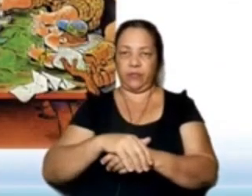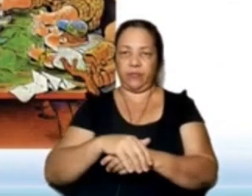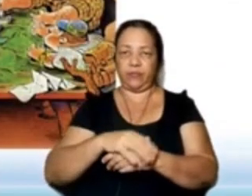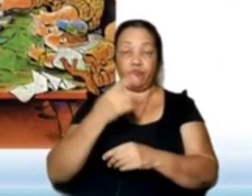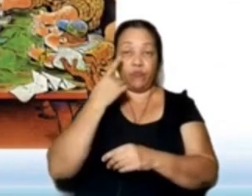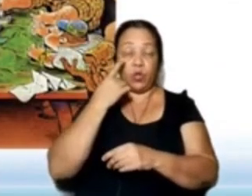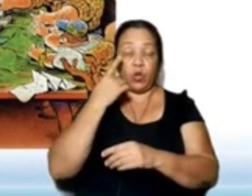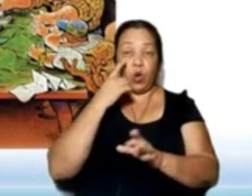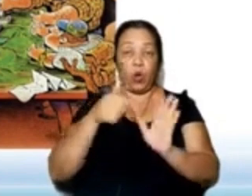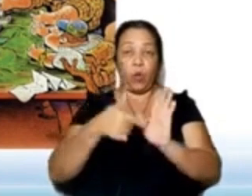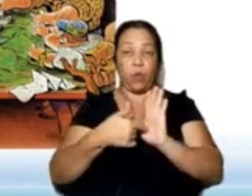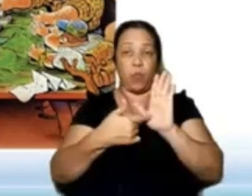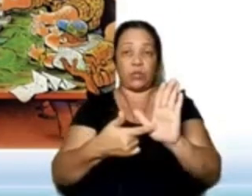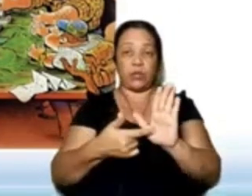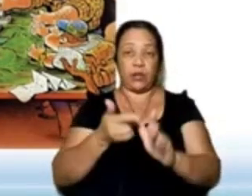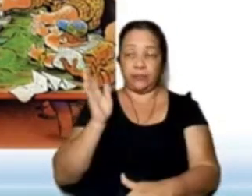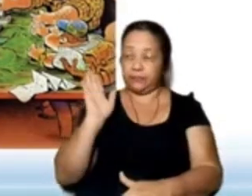aqui